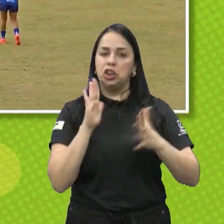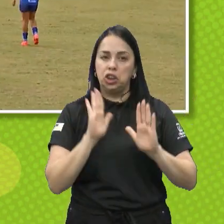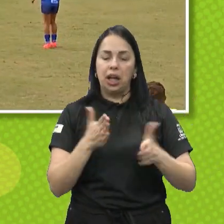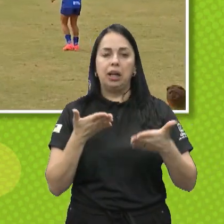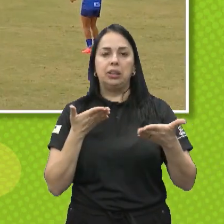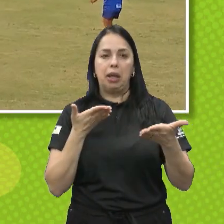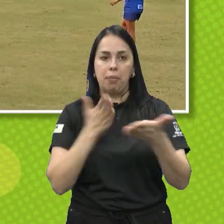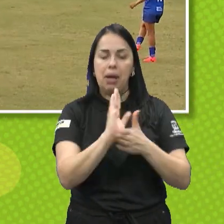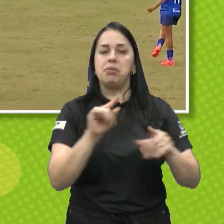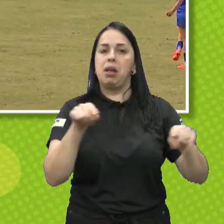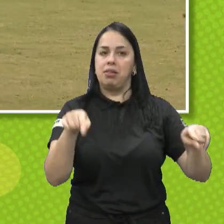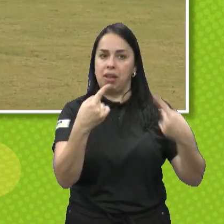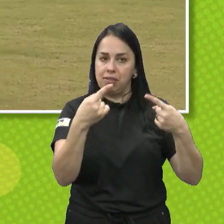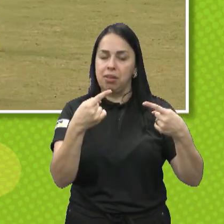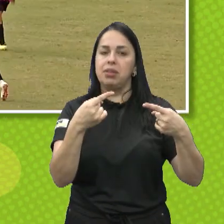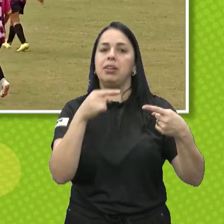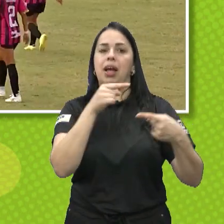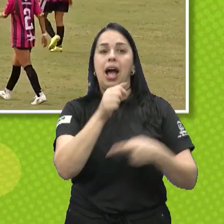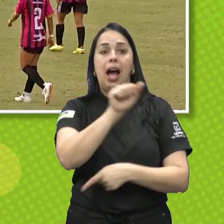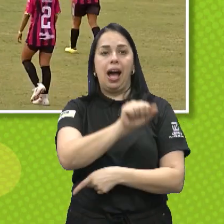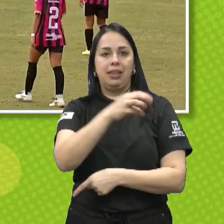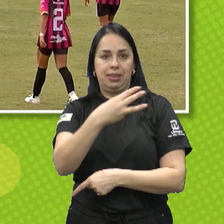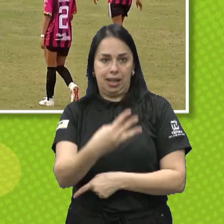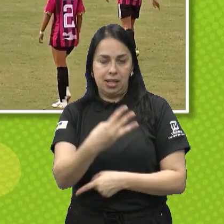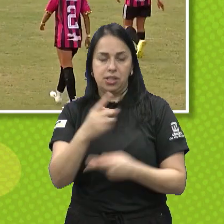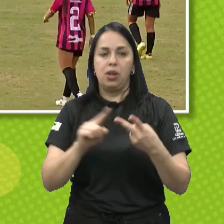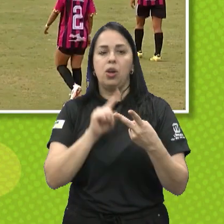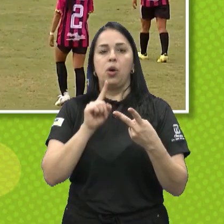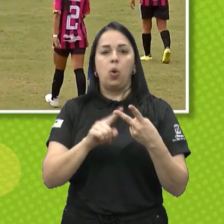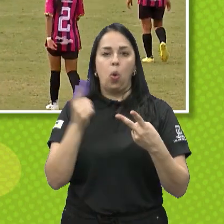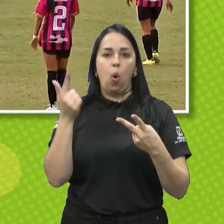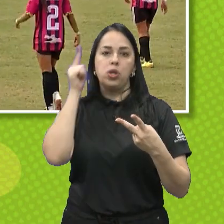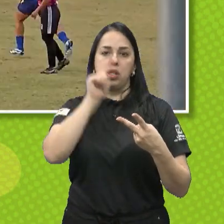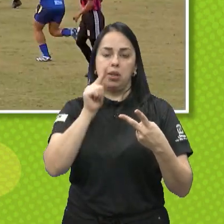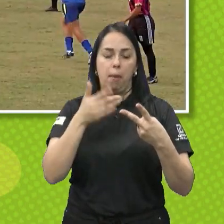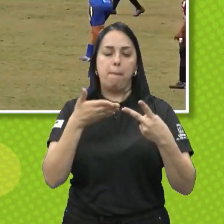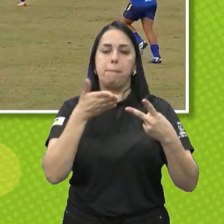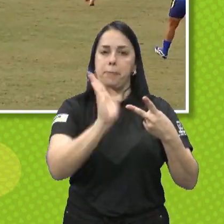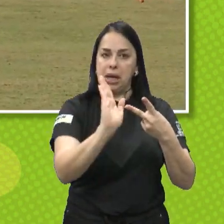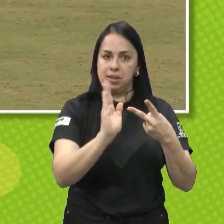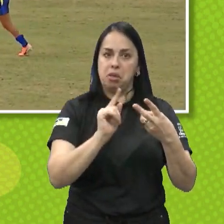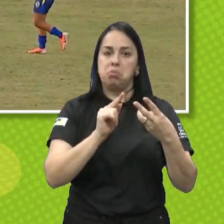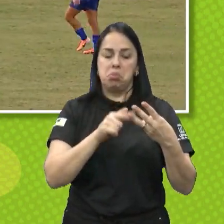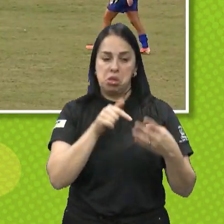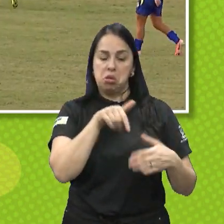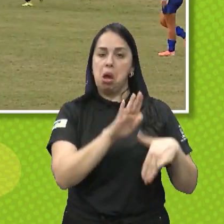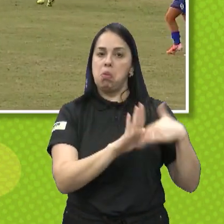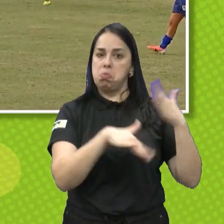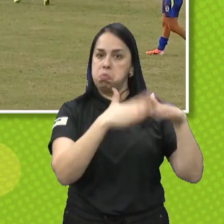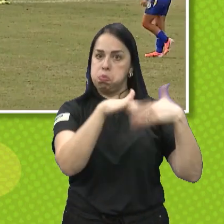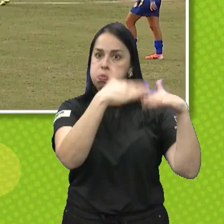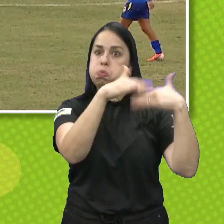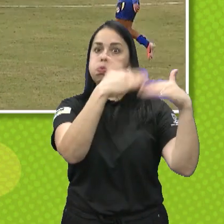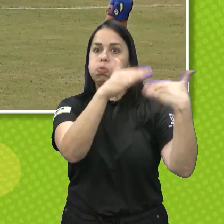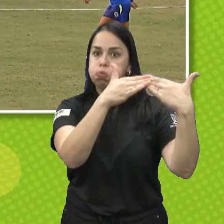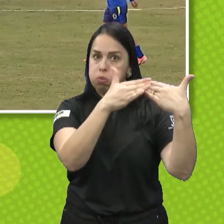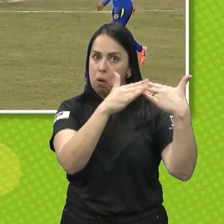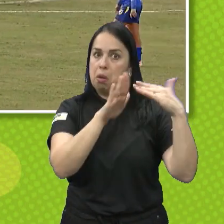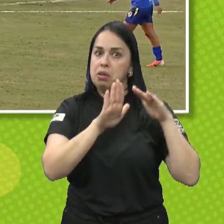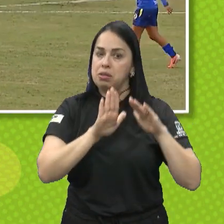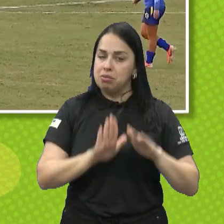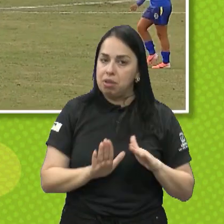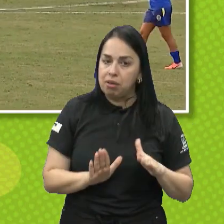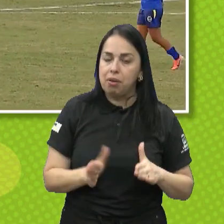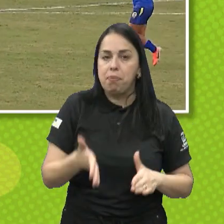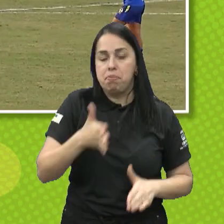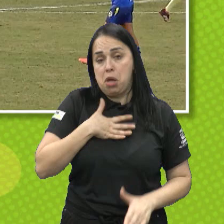Série A3, a terceira divisão nacional, conquistou o acesso para a segunda divisão, um projeto que vem prometendo crescer e se consolidar. Então, acho que